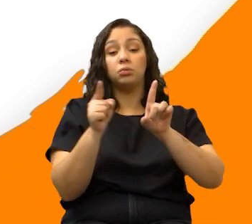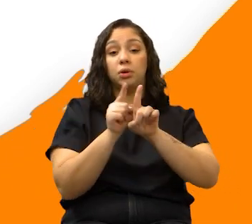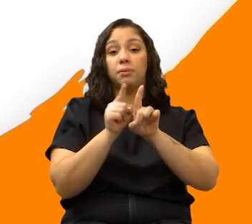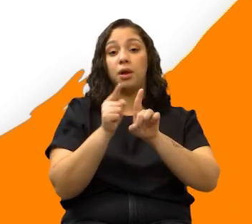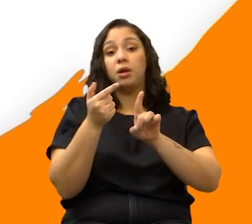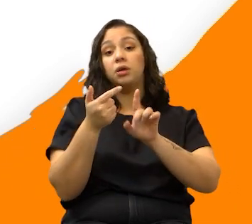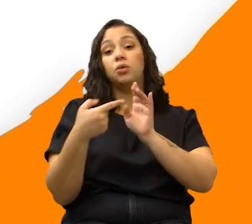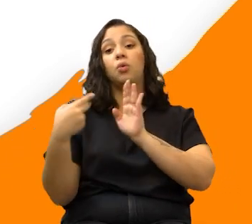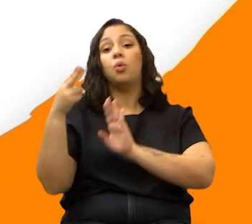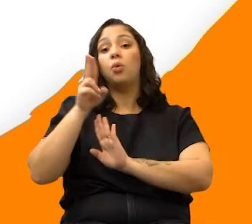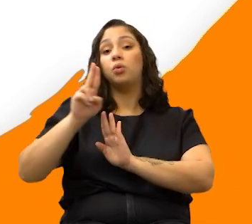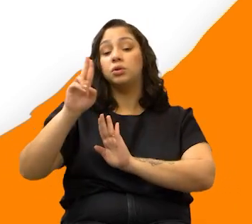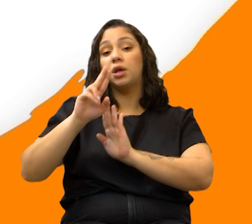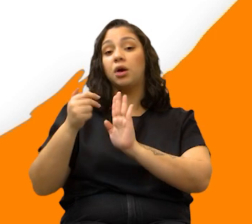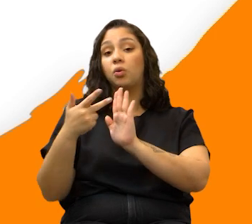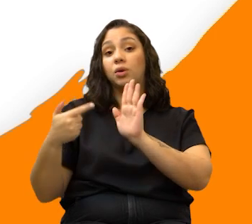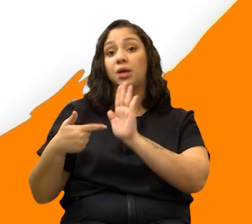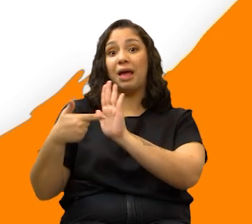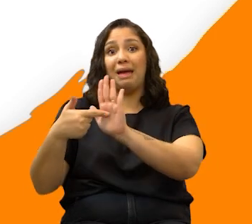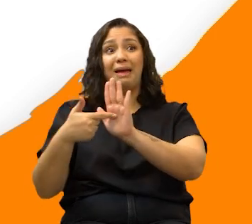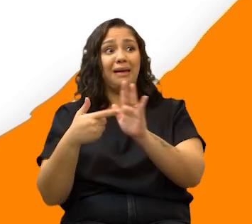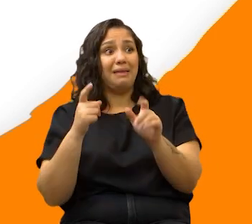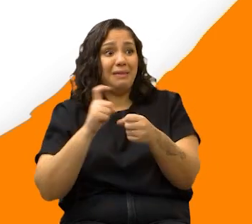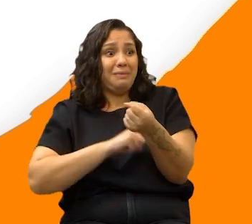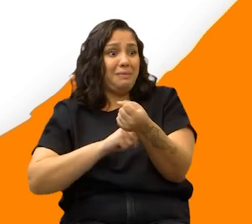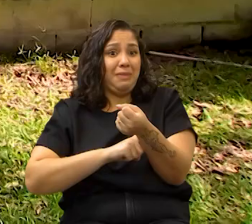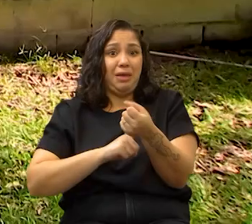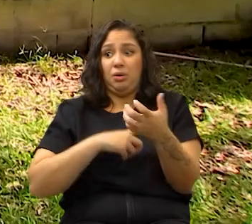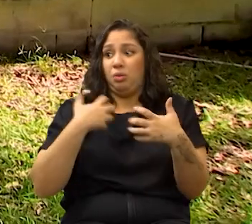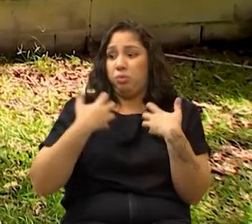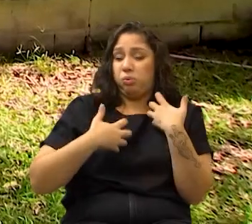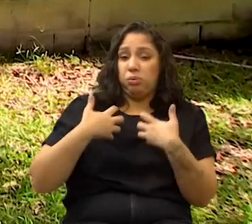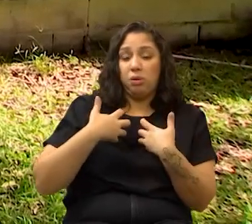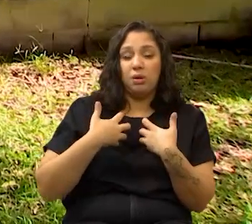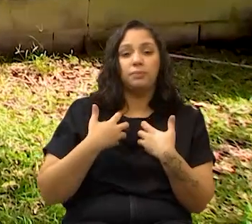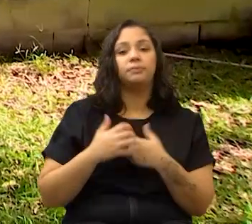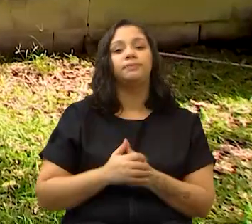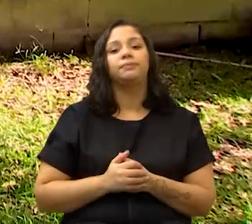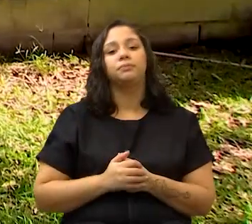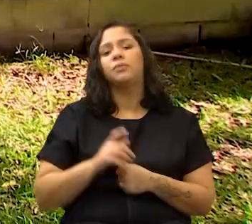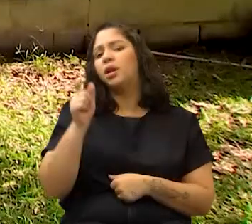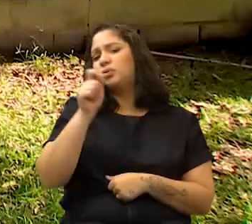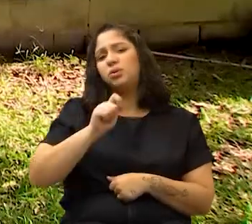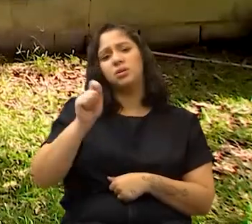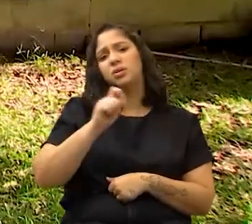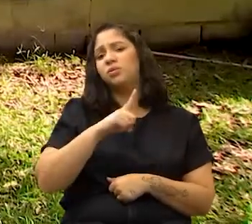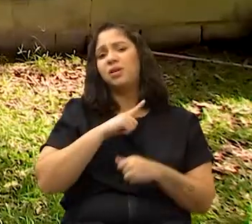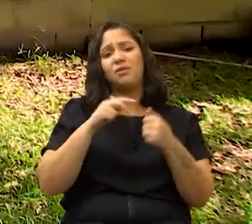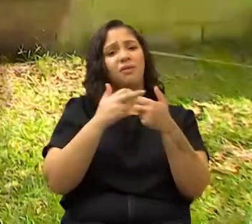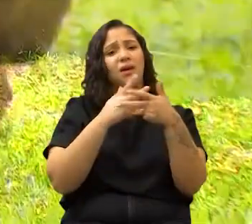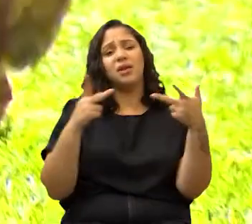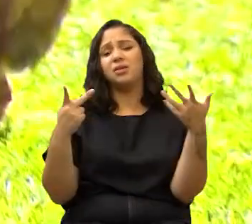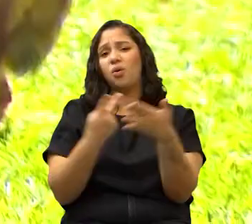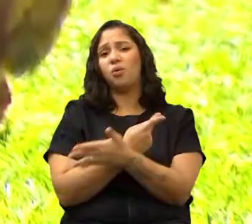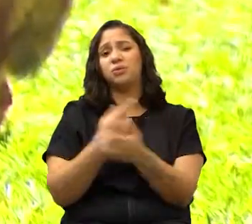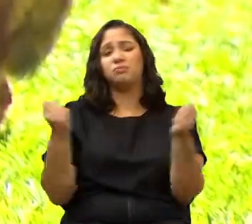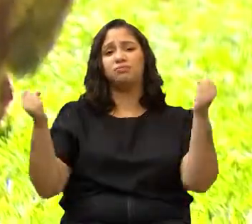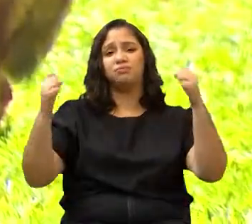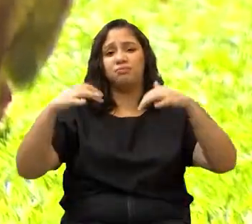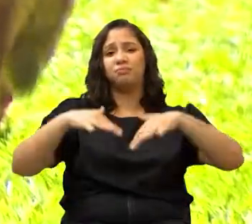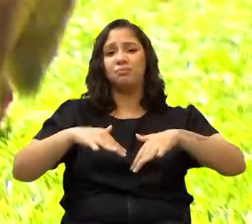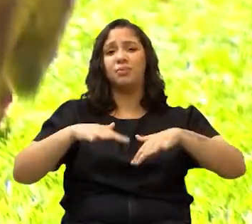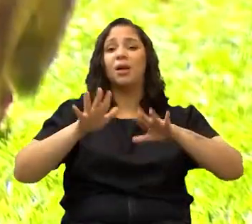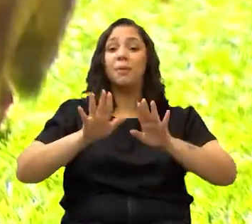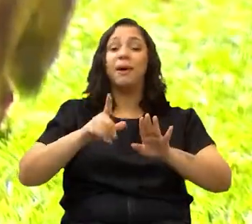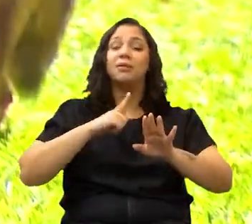que possam submetê-los a pânico ou estresse. A associação está repleta desses casos, mas que, graças